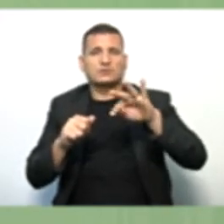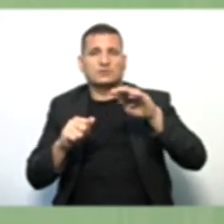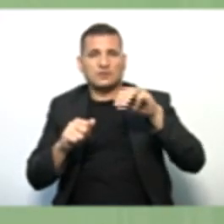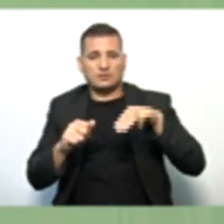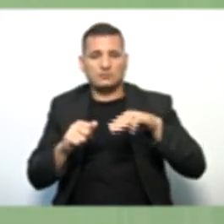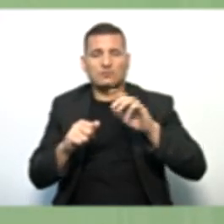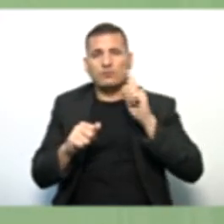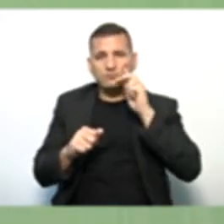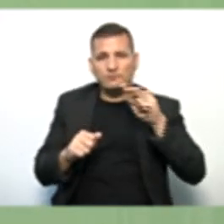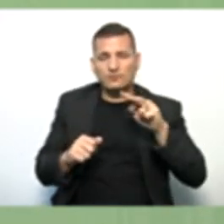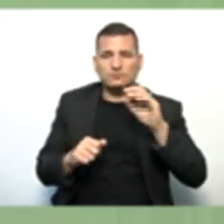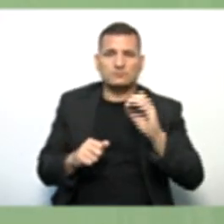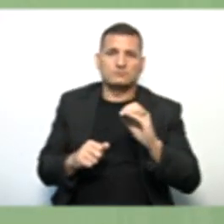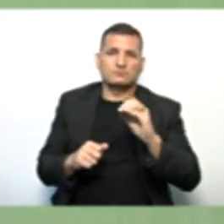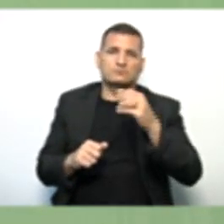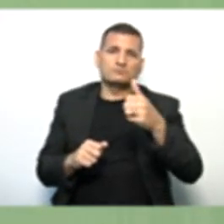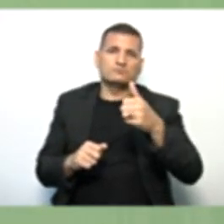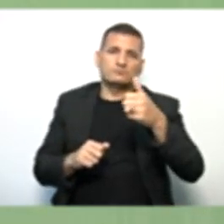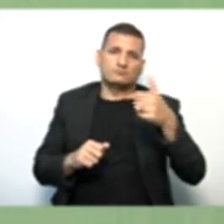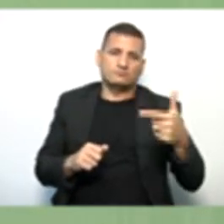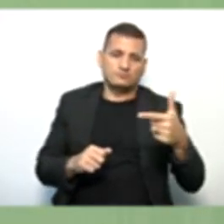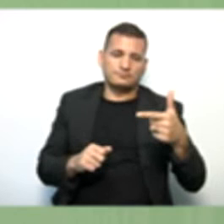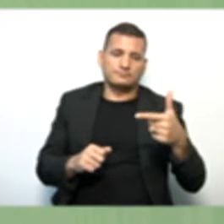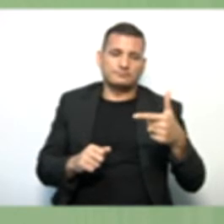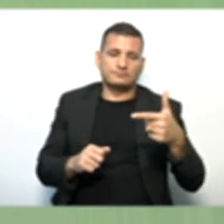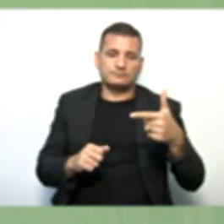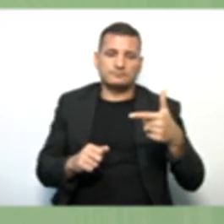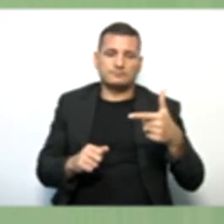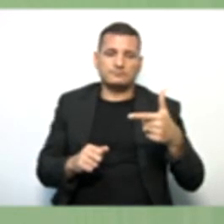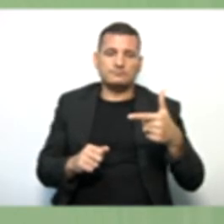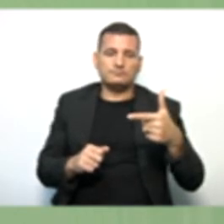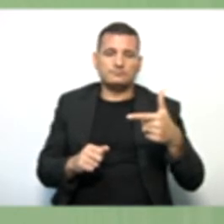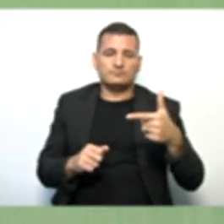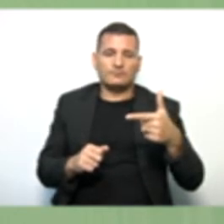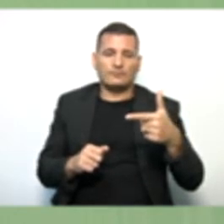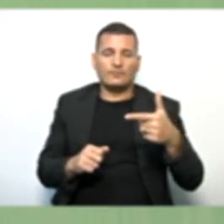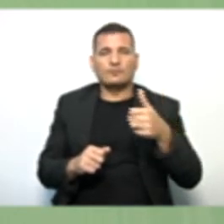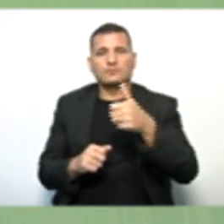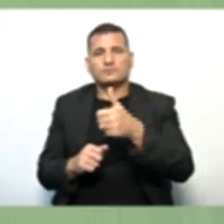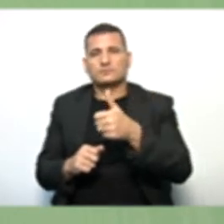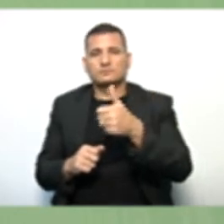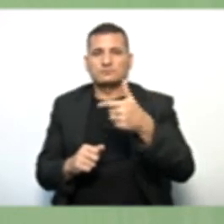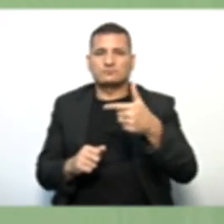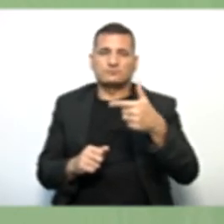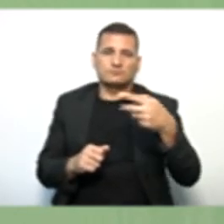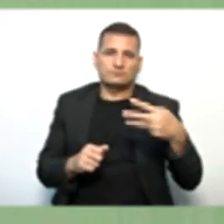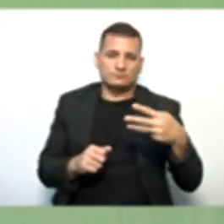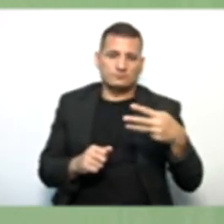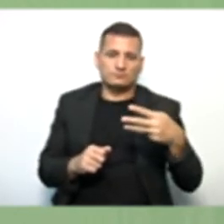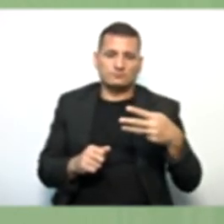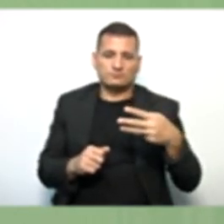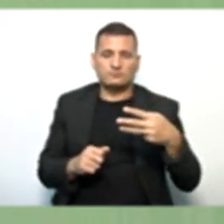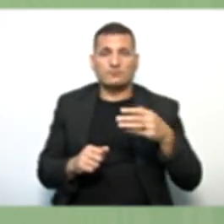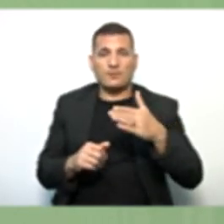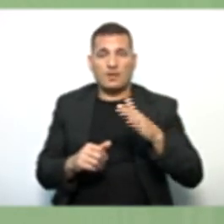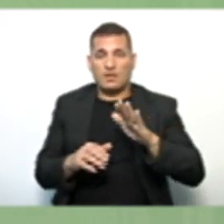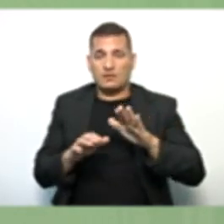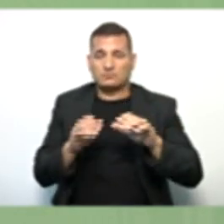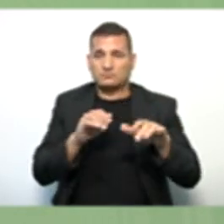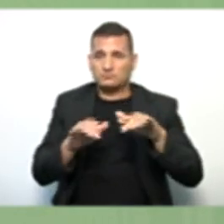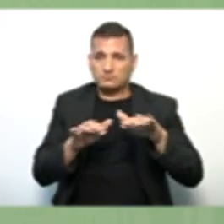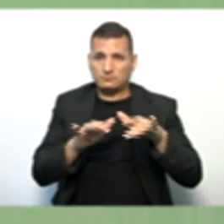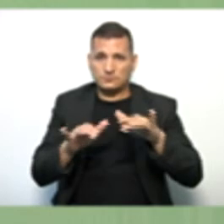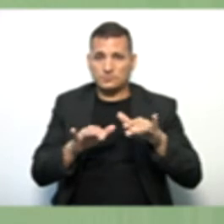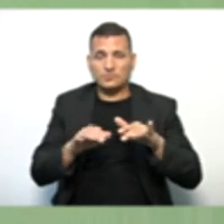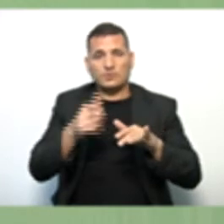aqui o índice, 0, 1, 2, tá? Primeiro item, segundo item, terceiro item. Mas quando eu estou falando de programação,